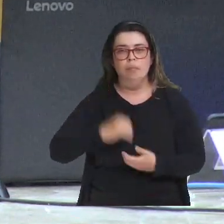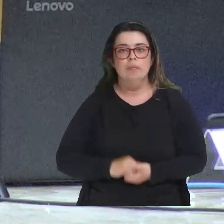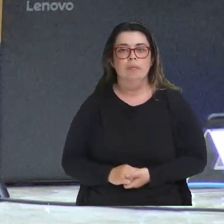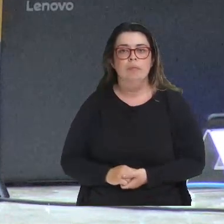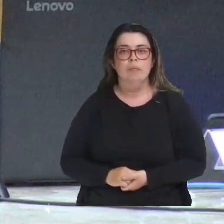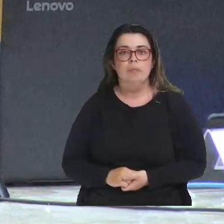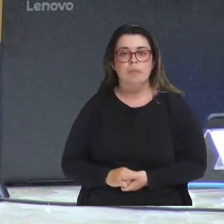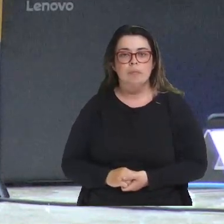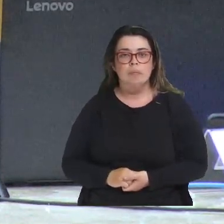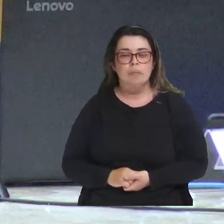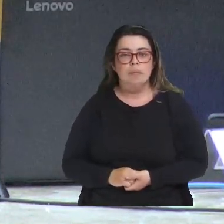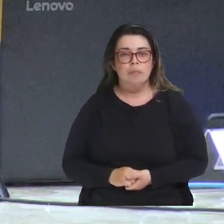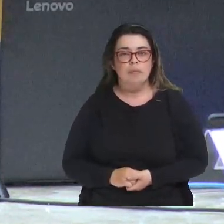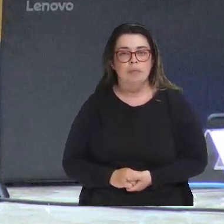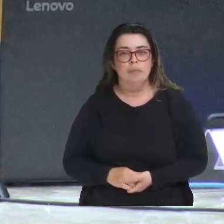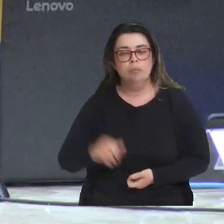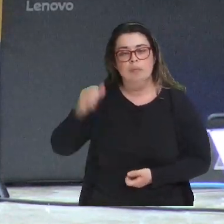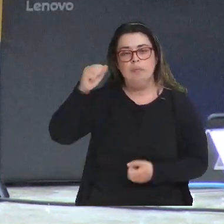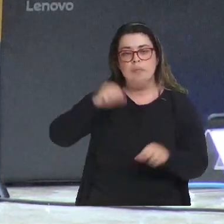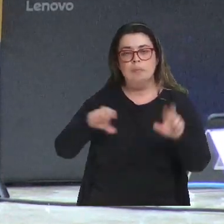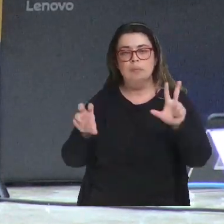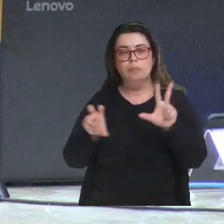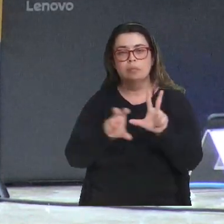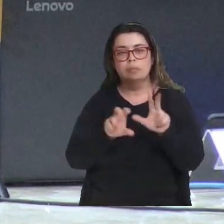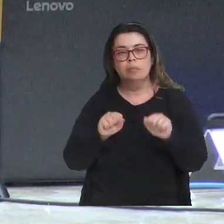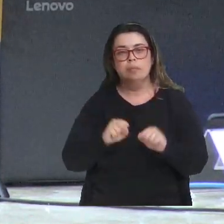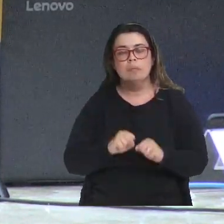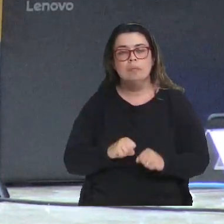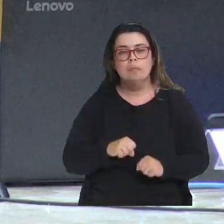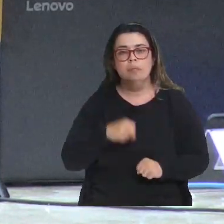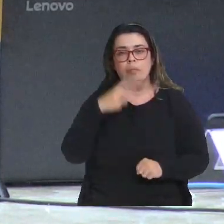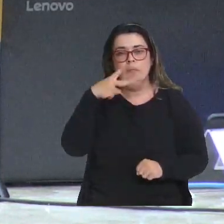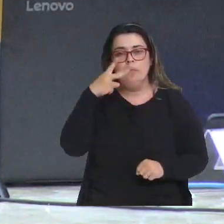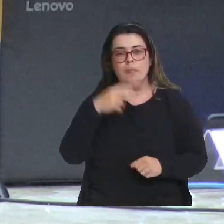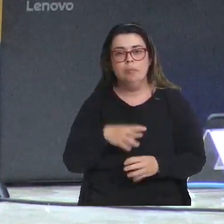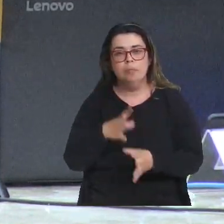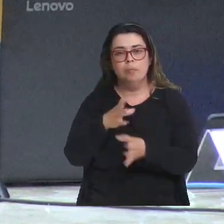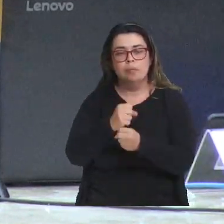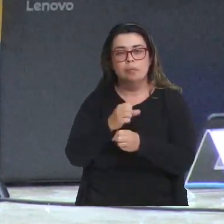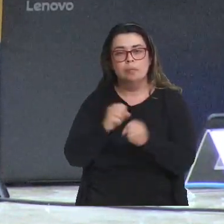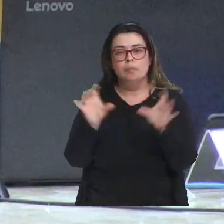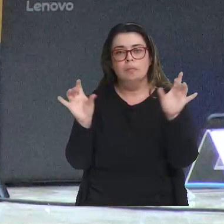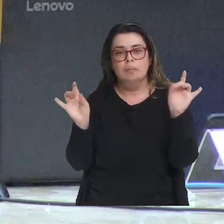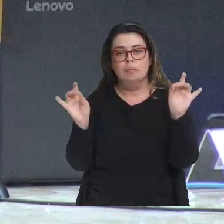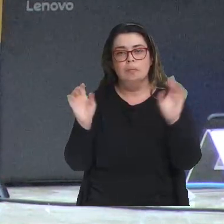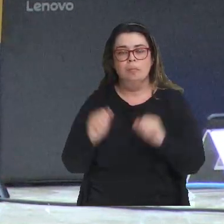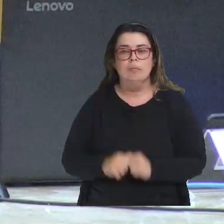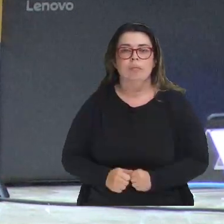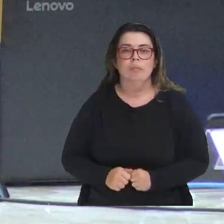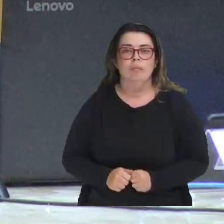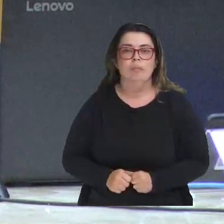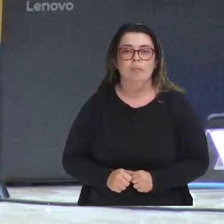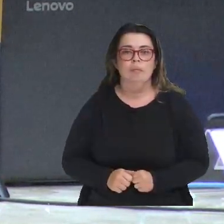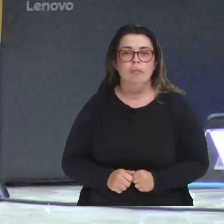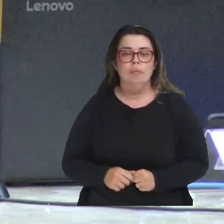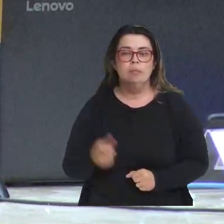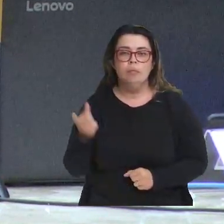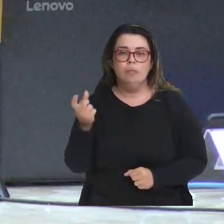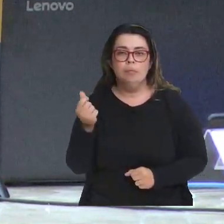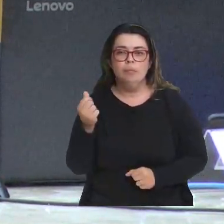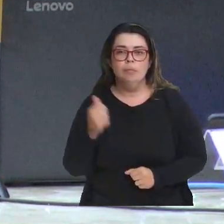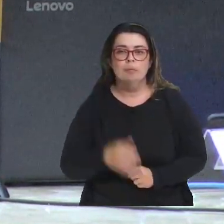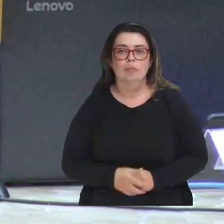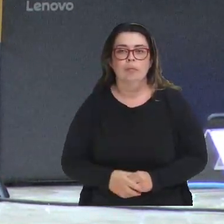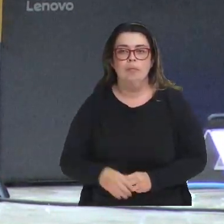184/2022, de autoria do Poder Executivo, que dispõe sobre a abertura de crédito adicional especial para os fins que especifica, no valor